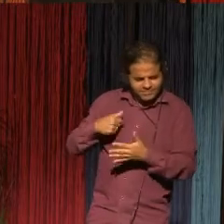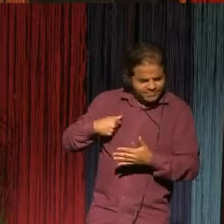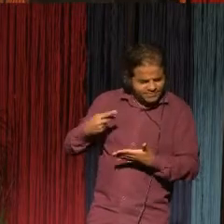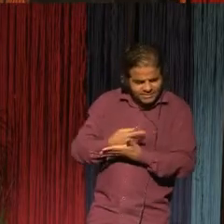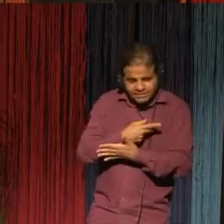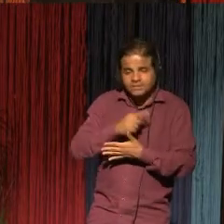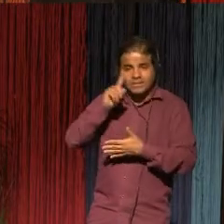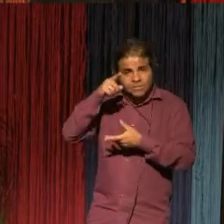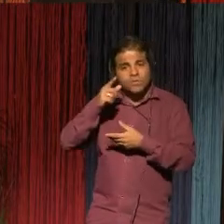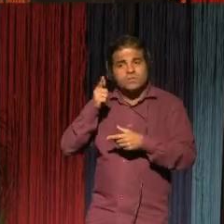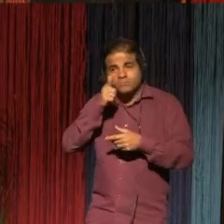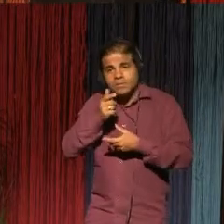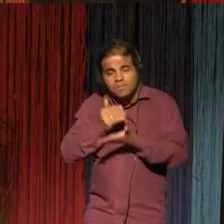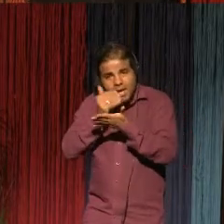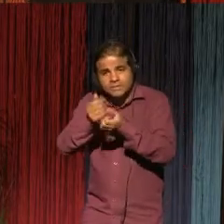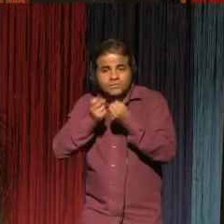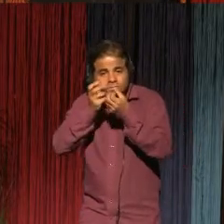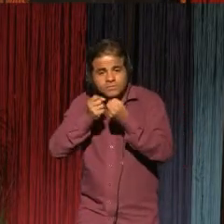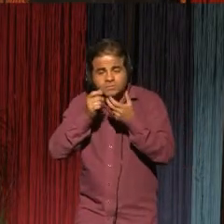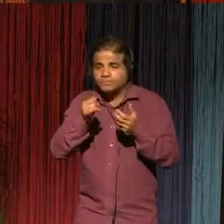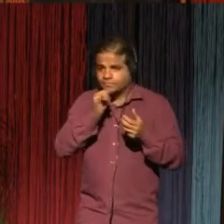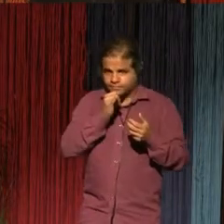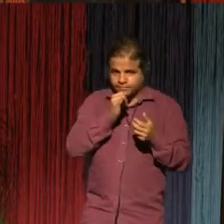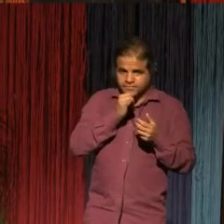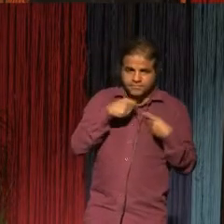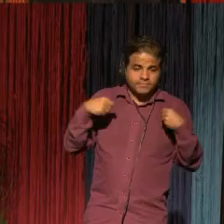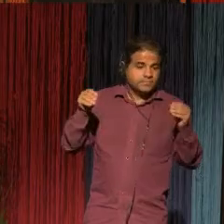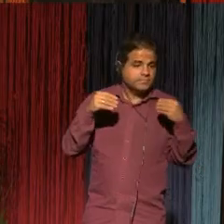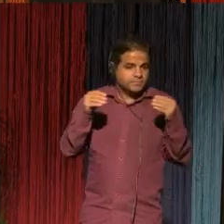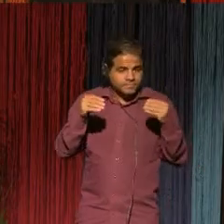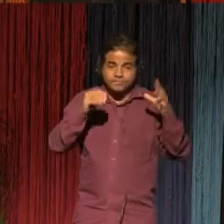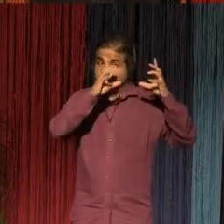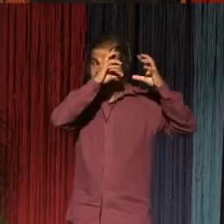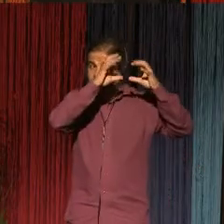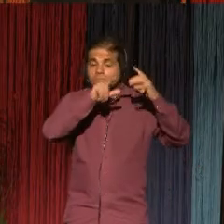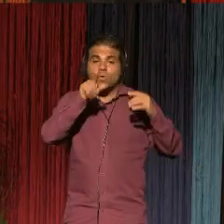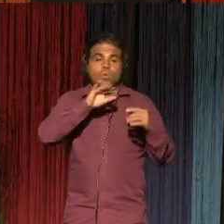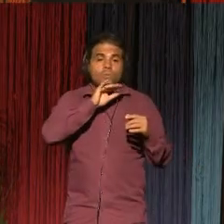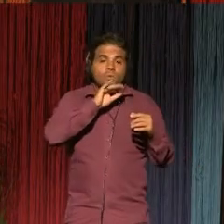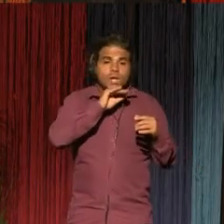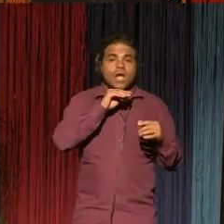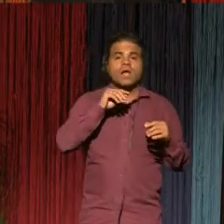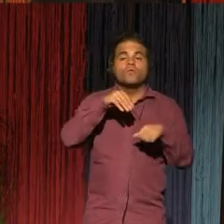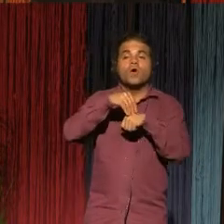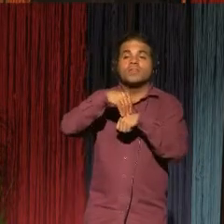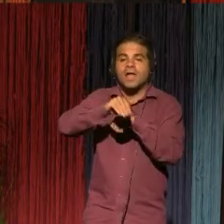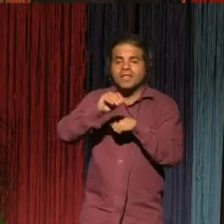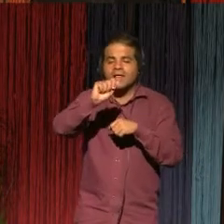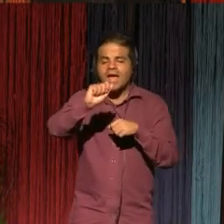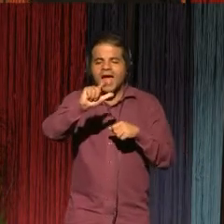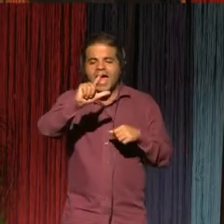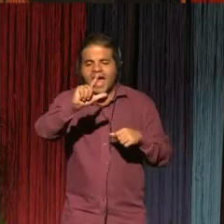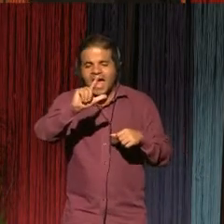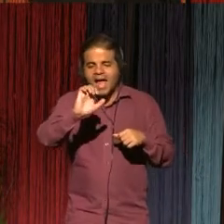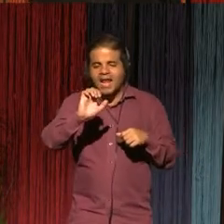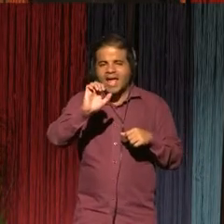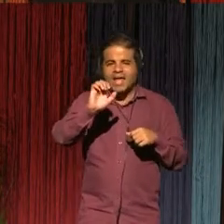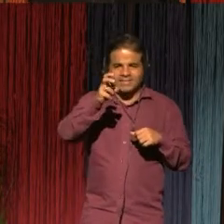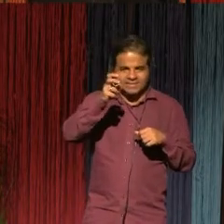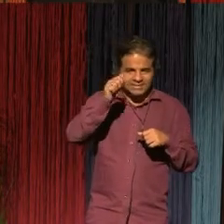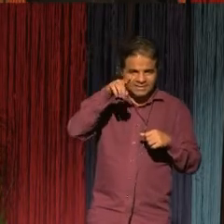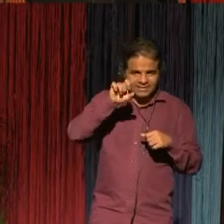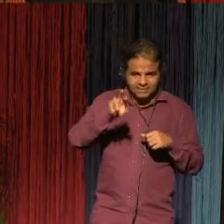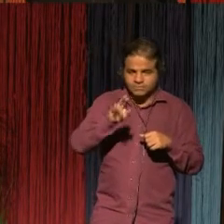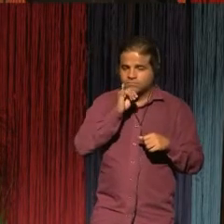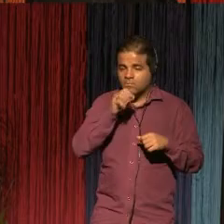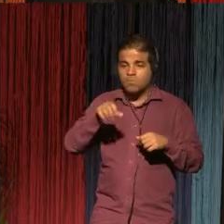mais informação. Um exemplo de uma flexibilidade cognitiva ruim foi dado por Alexander Bell. Quando